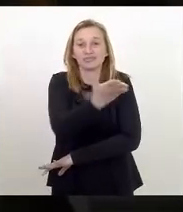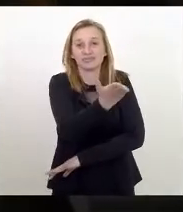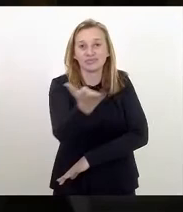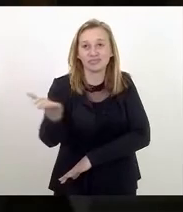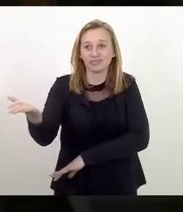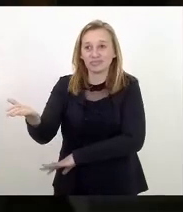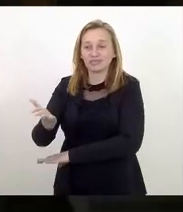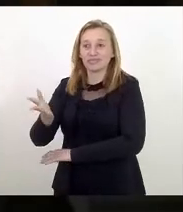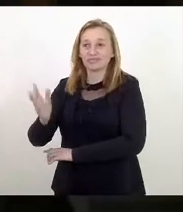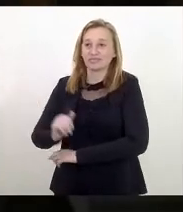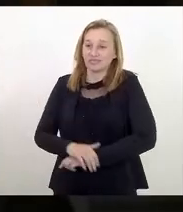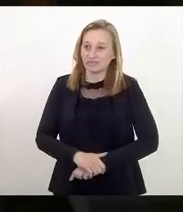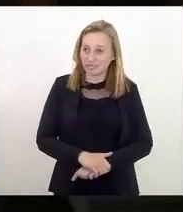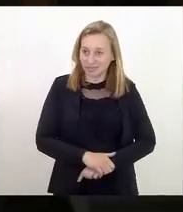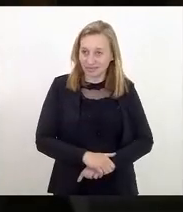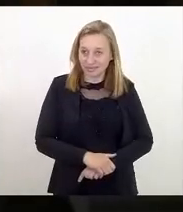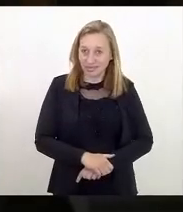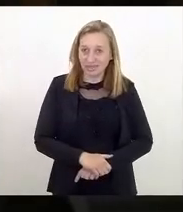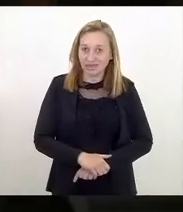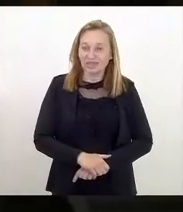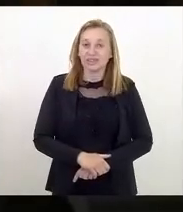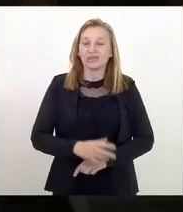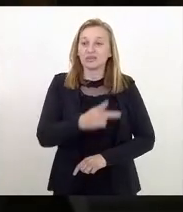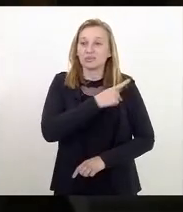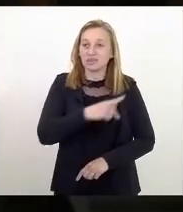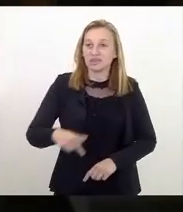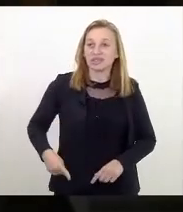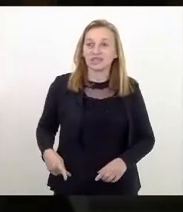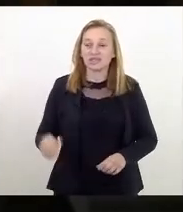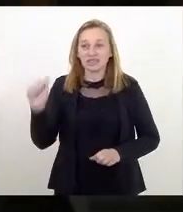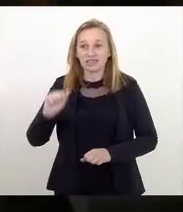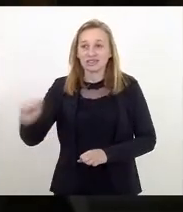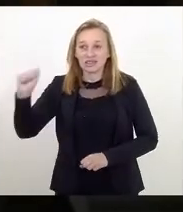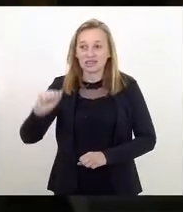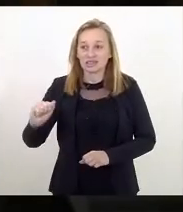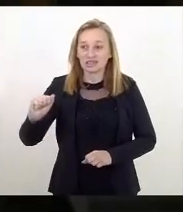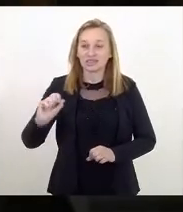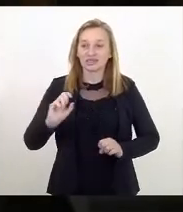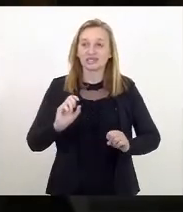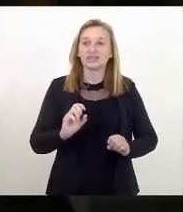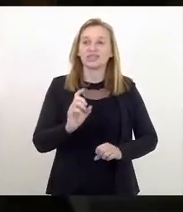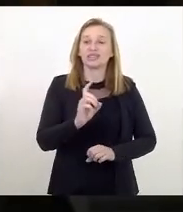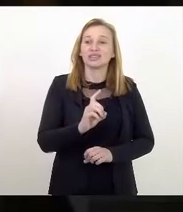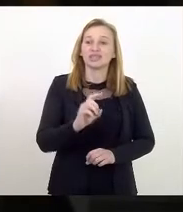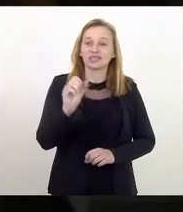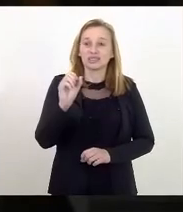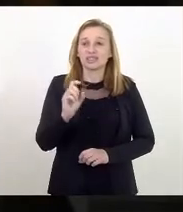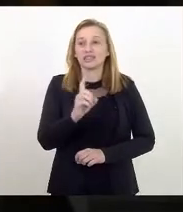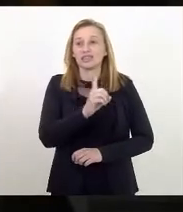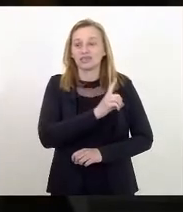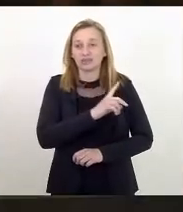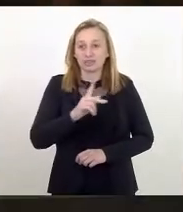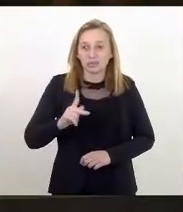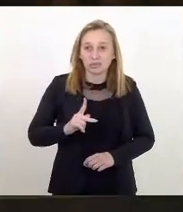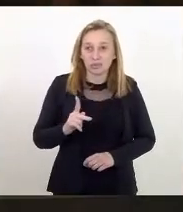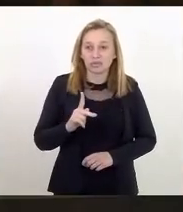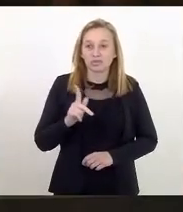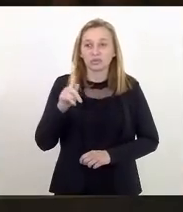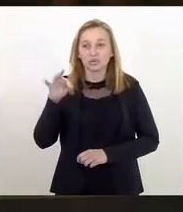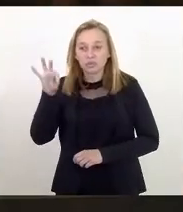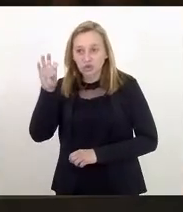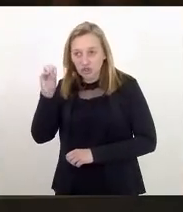figura do presidente da associação, dos servidores da Defensoria Pública, do Gustavo Belmonte.